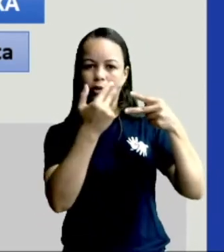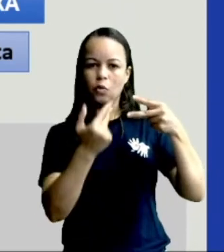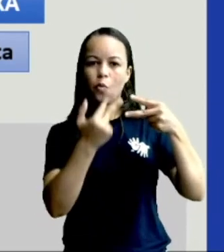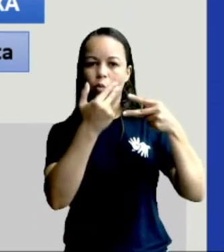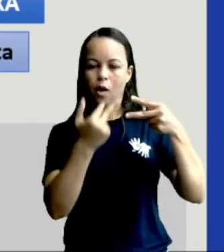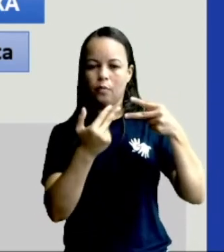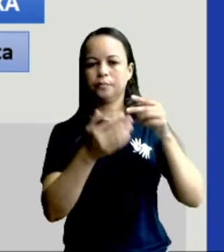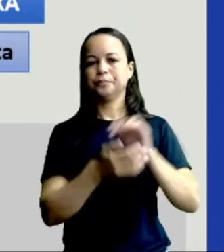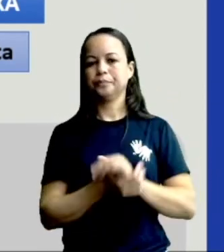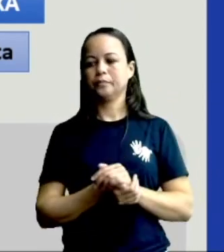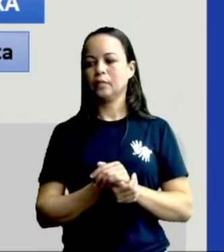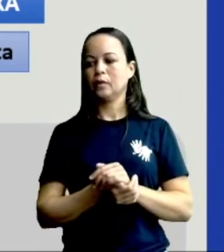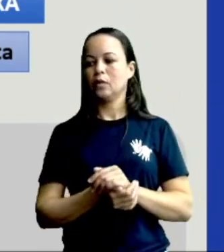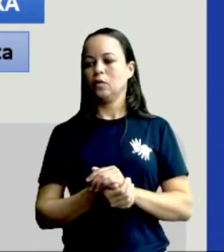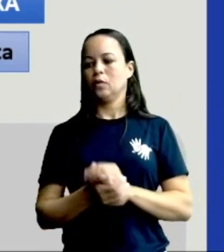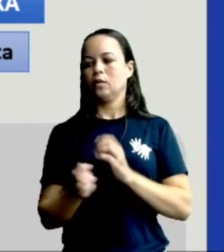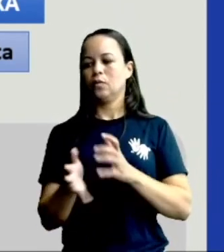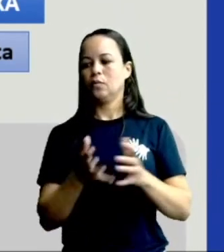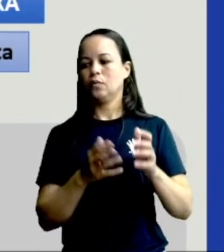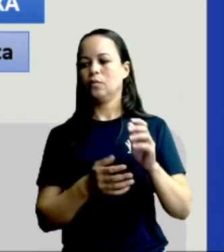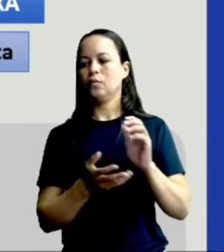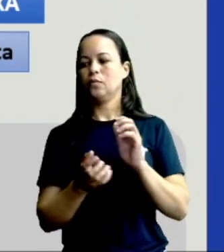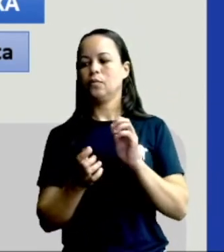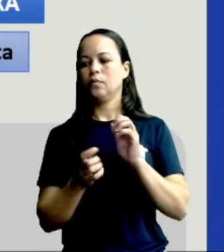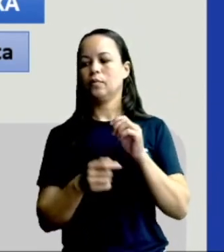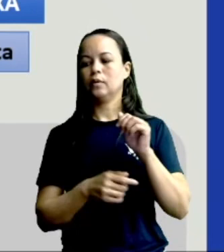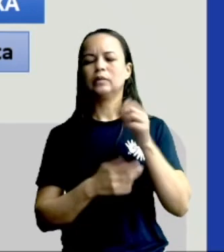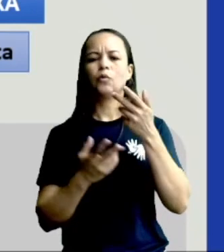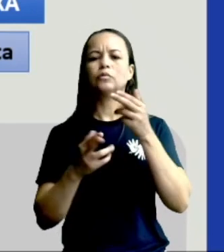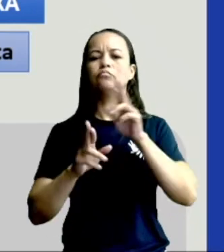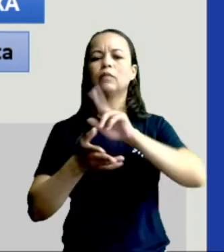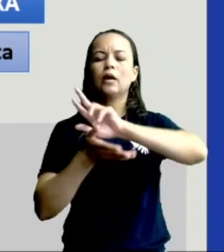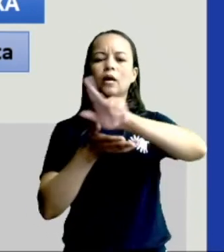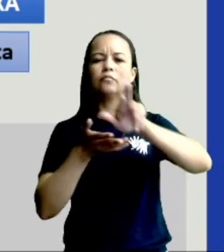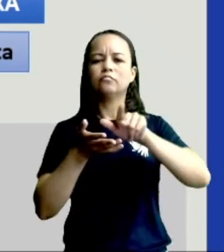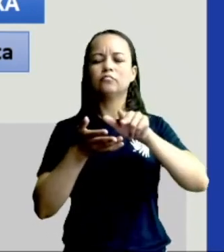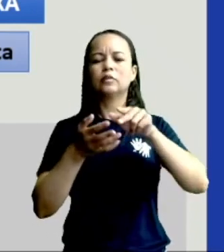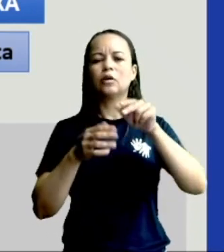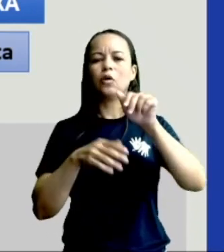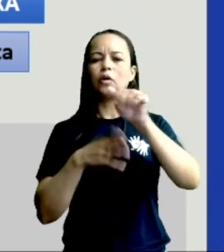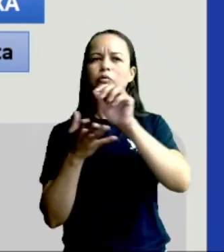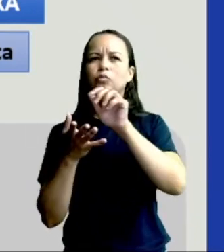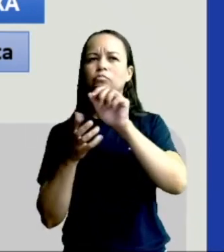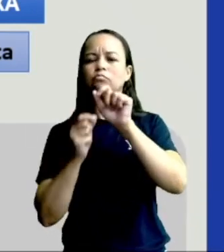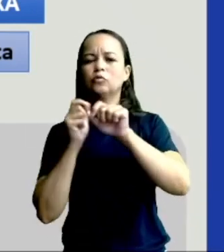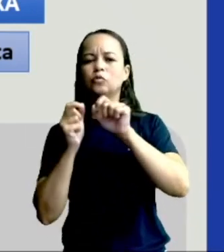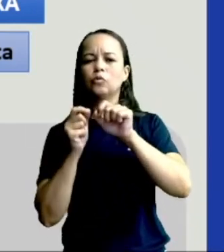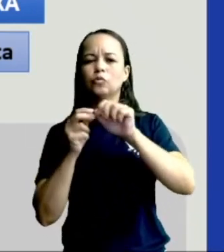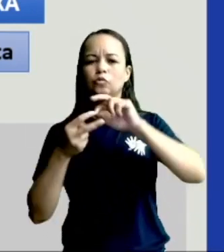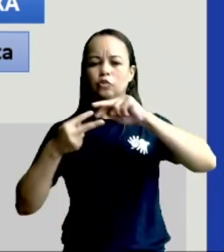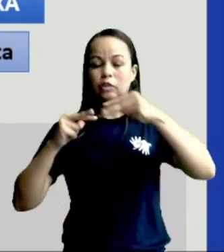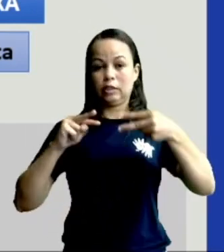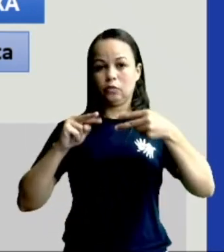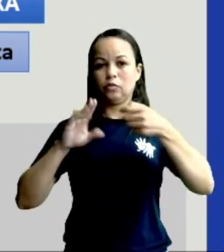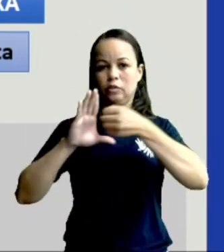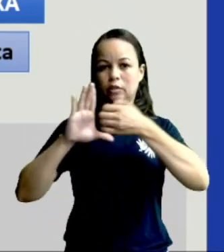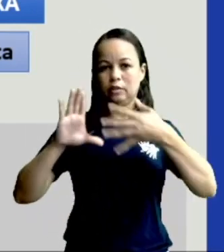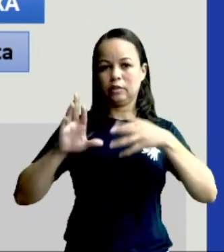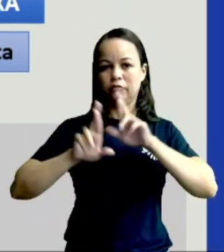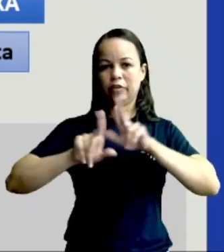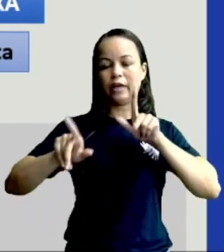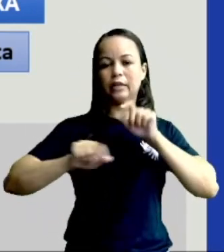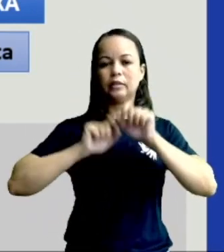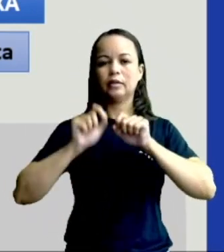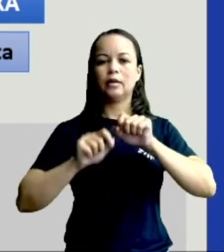Um alelo diferente, né? Quando eu tenho cada um com o mesmo loco gênico, mas com características diferentes, eu digo que